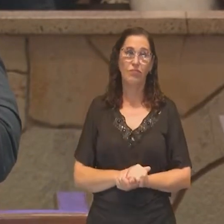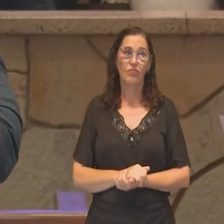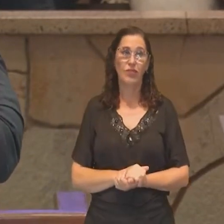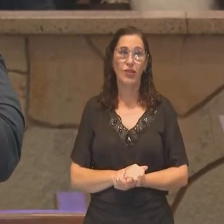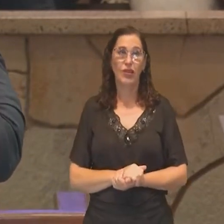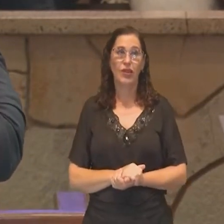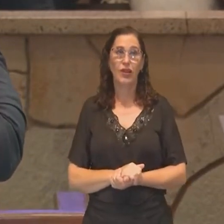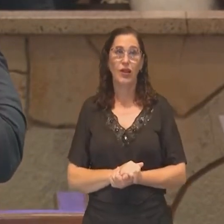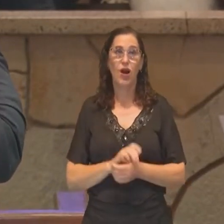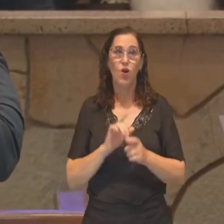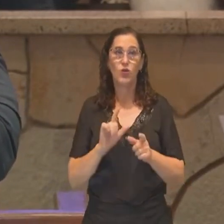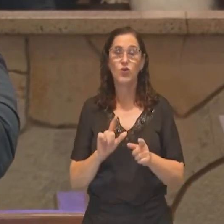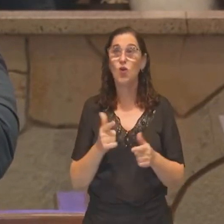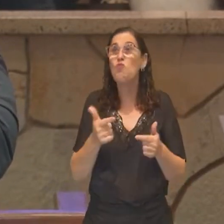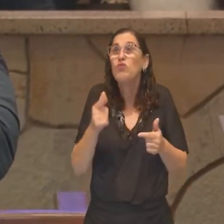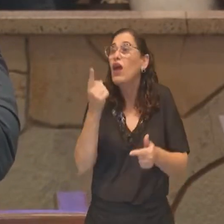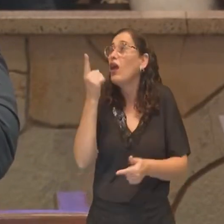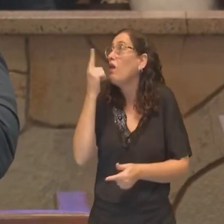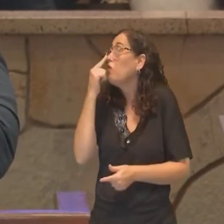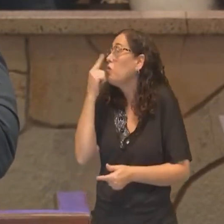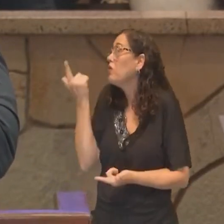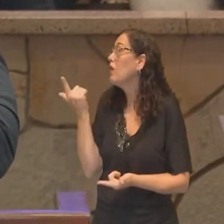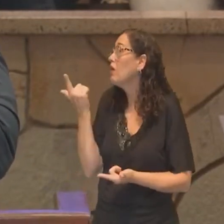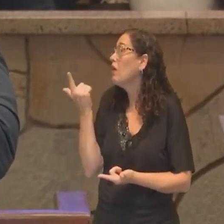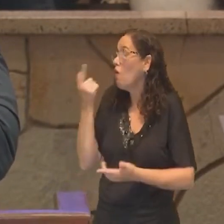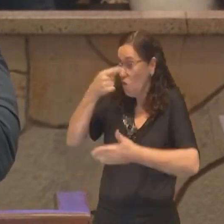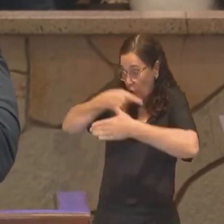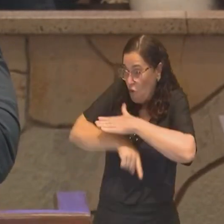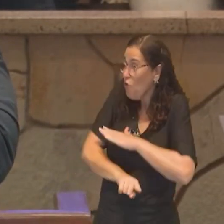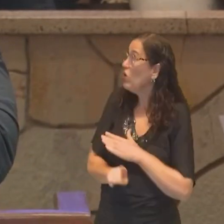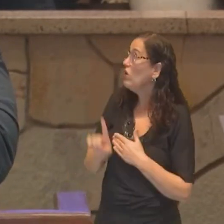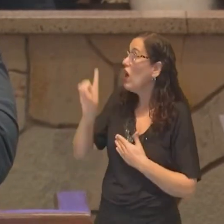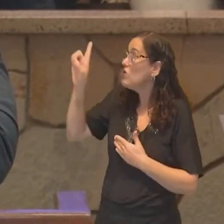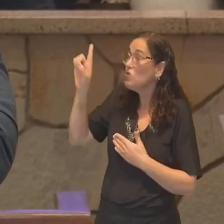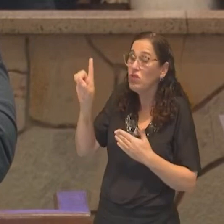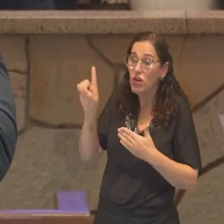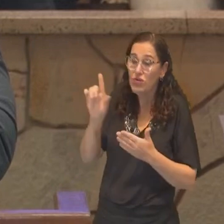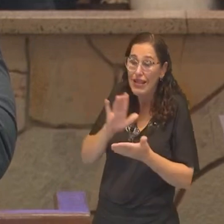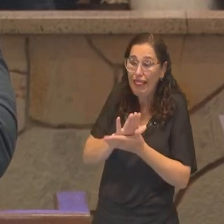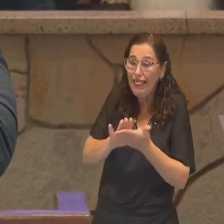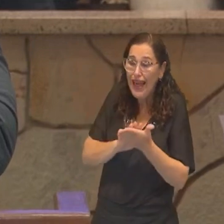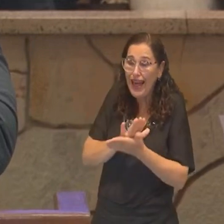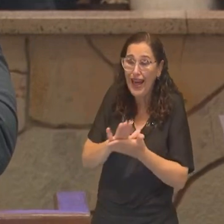onde não existe mais intimidade, onde não existe mais profundidade.